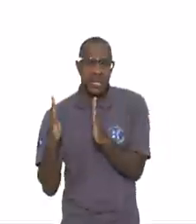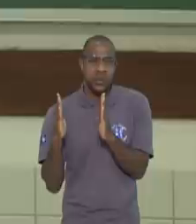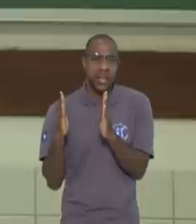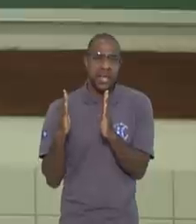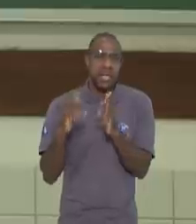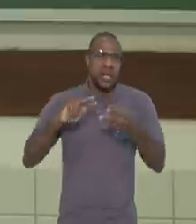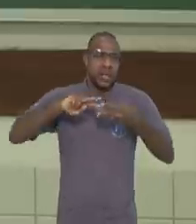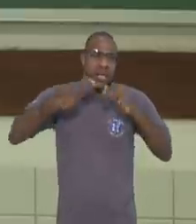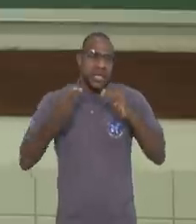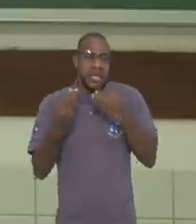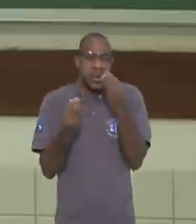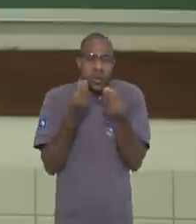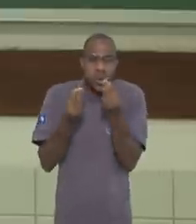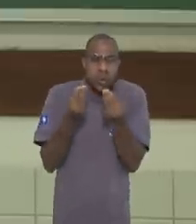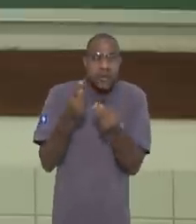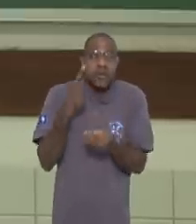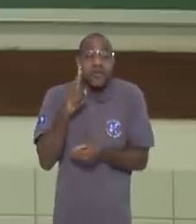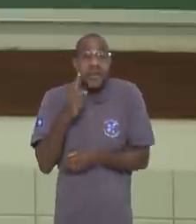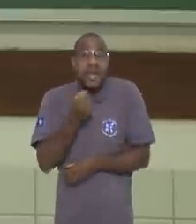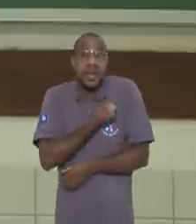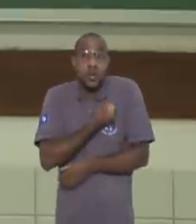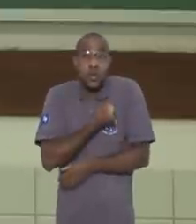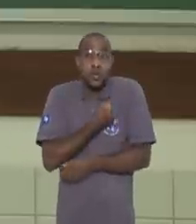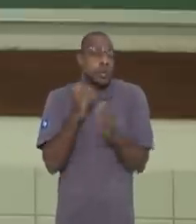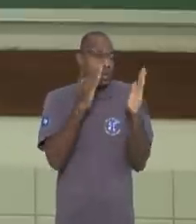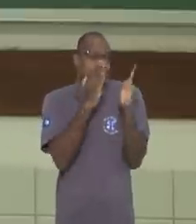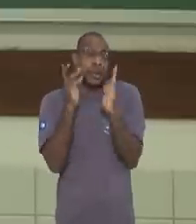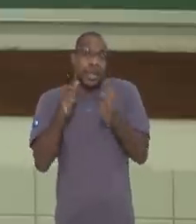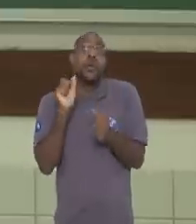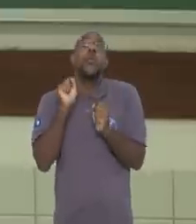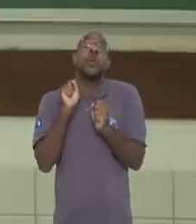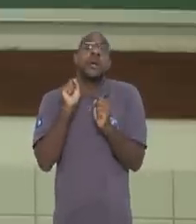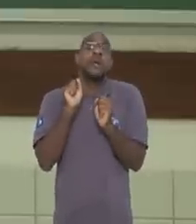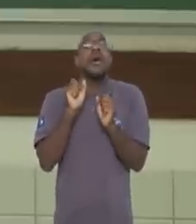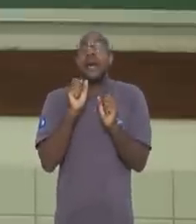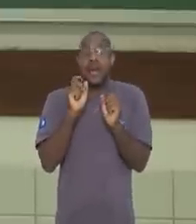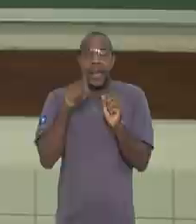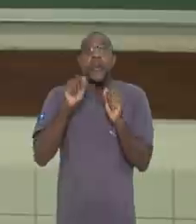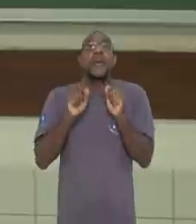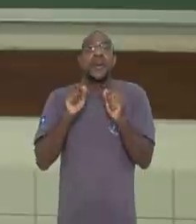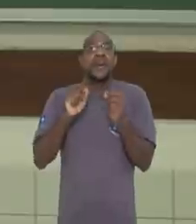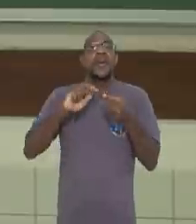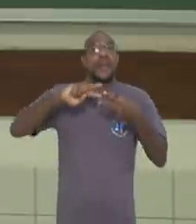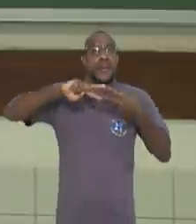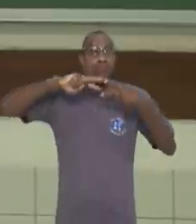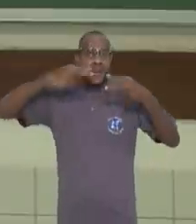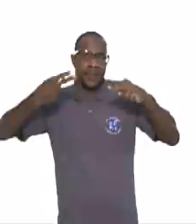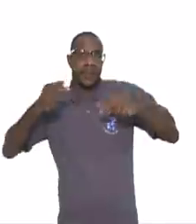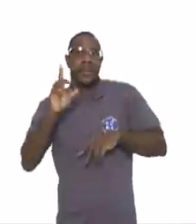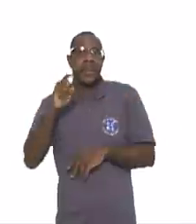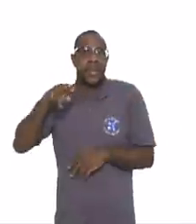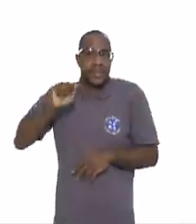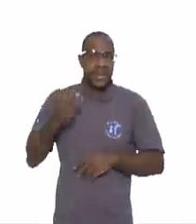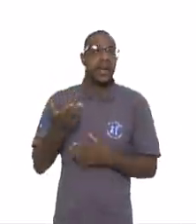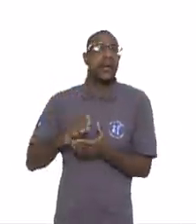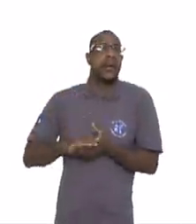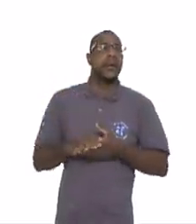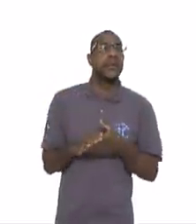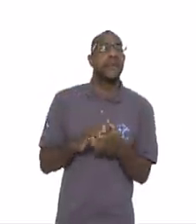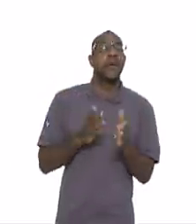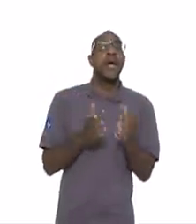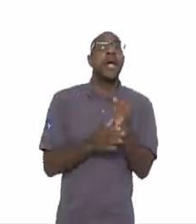DNA? Sim, gente, porque os nucleotídeos é que formam o DNA. Então, esse é verdadeiro. Segundo, terapia gênica. Pode